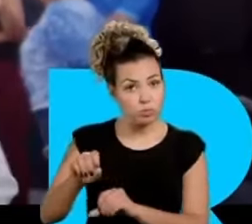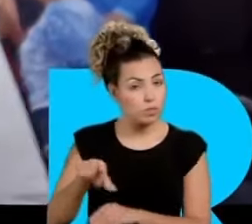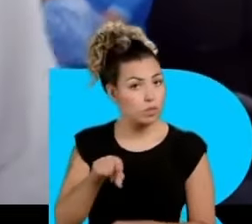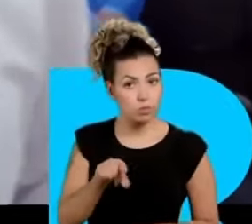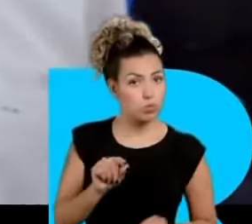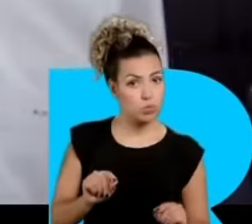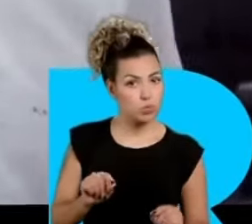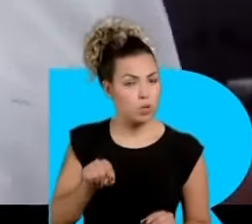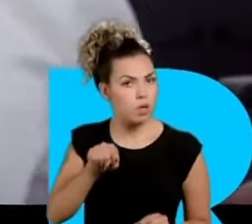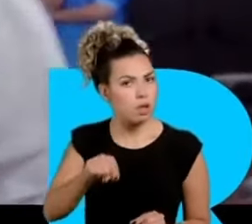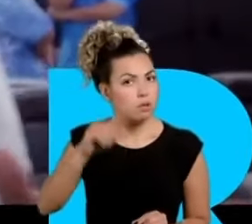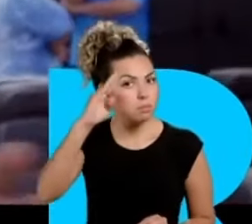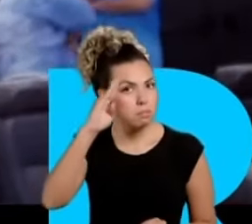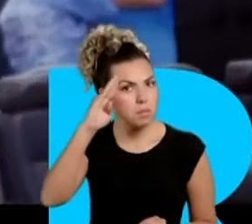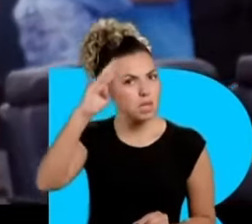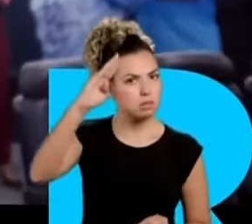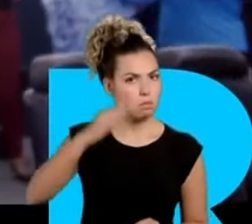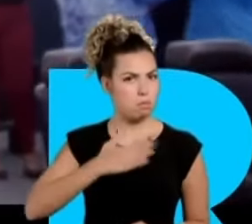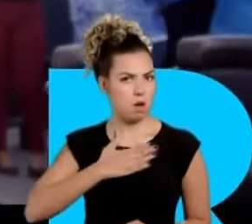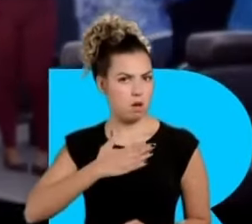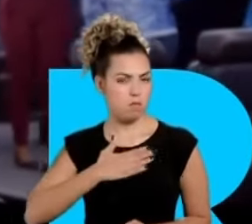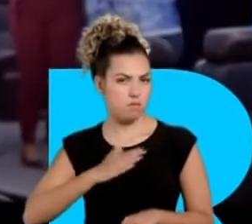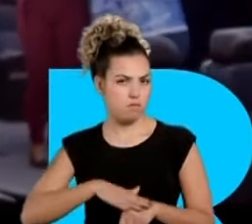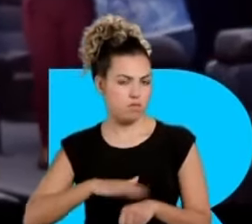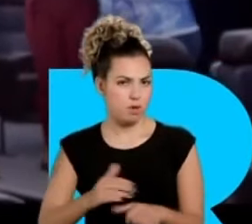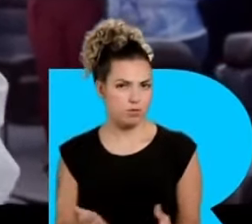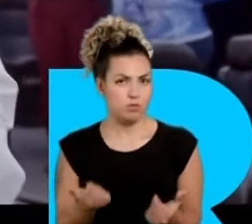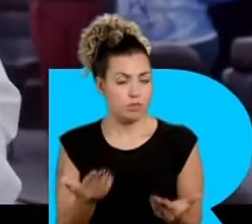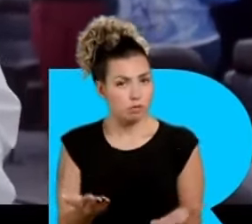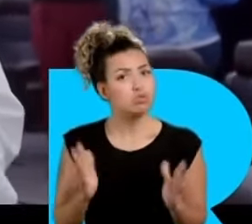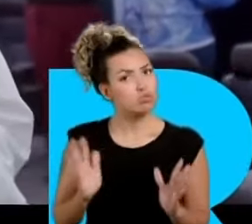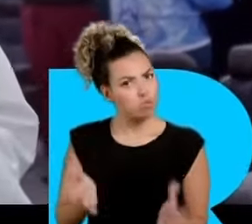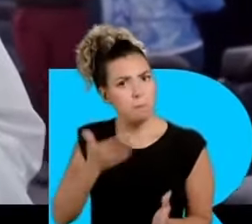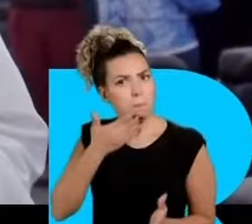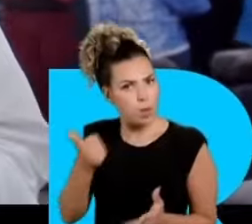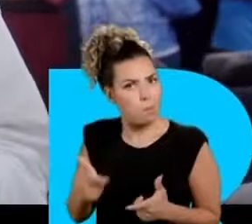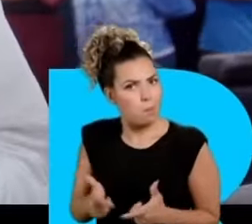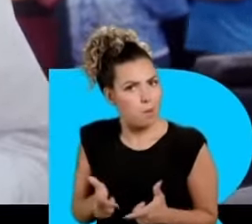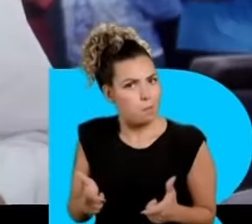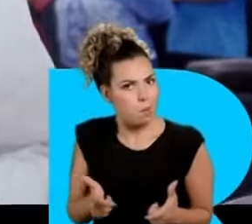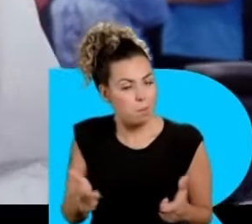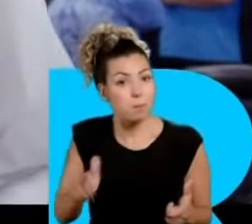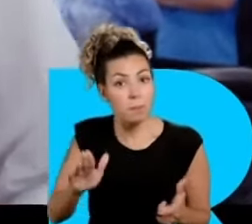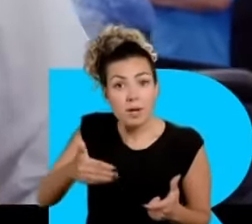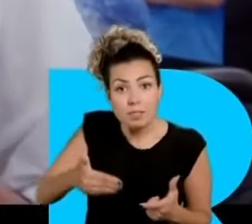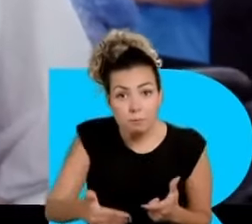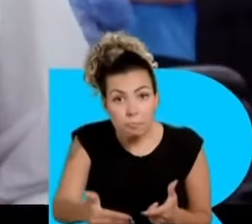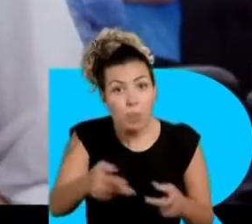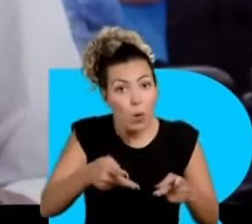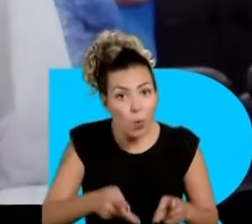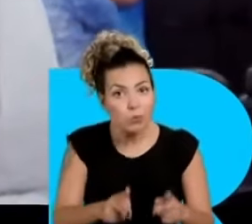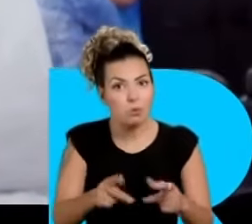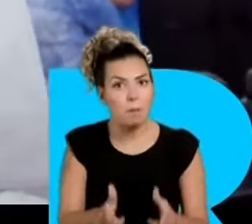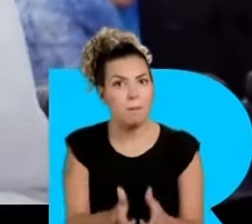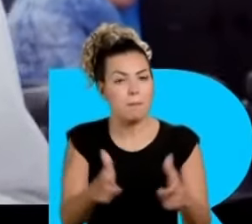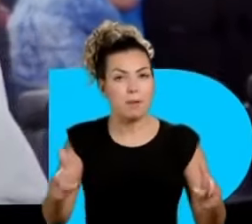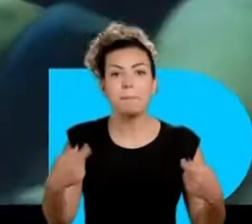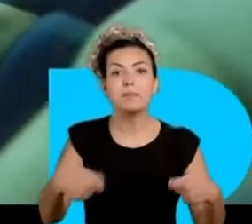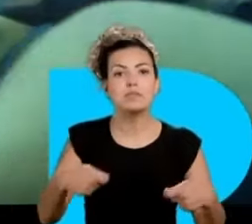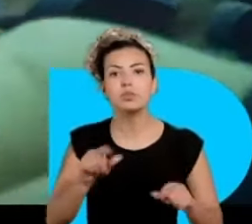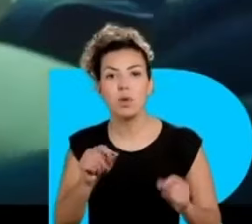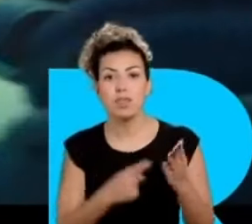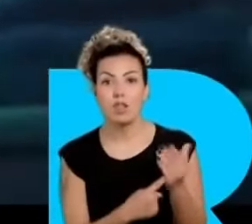Educação é a prioridade da nossa administração. Nós estamos avançando bastante. Agora, para poder avançar mais, é preciso sempre